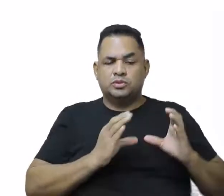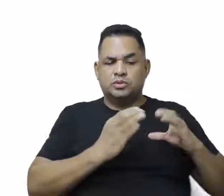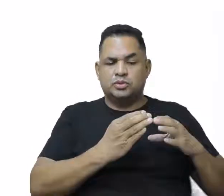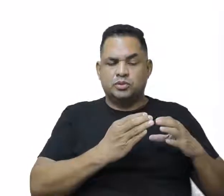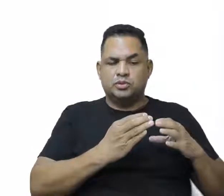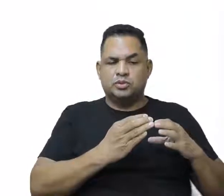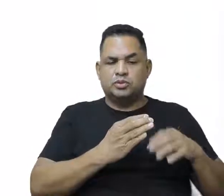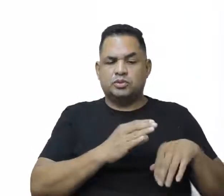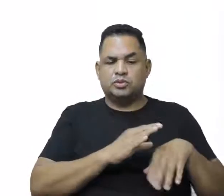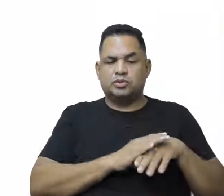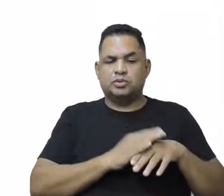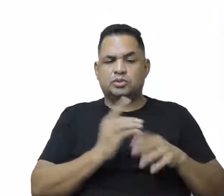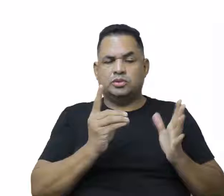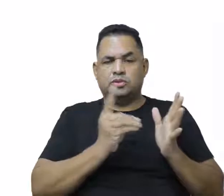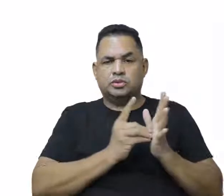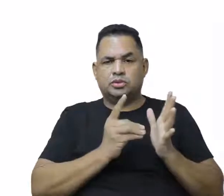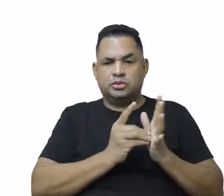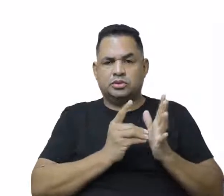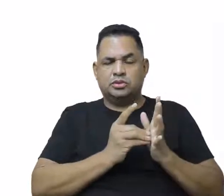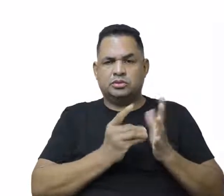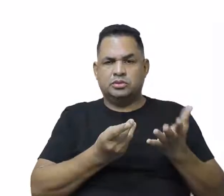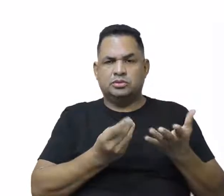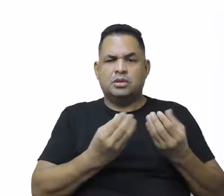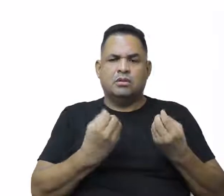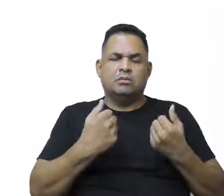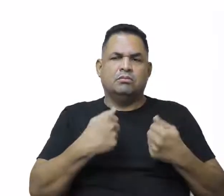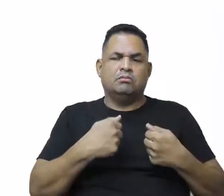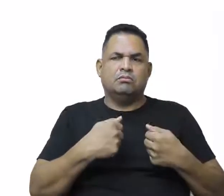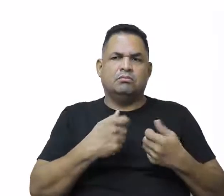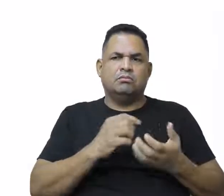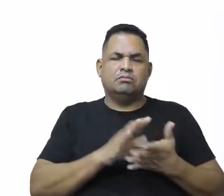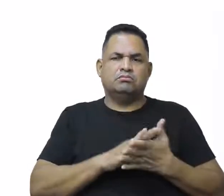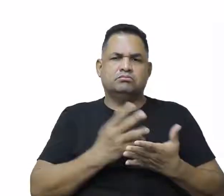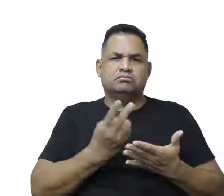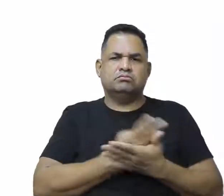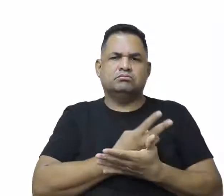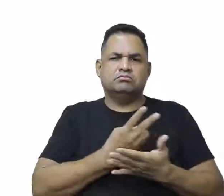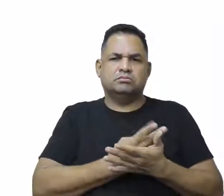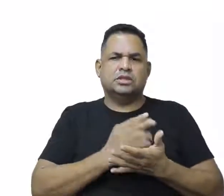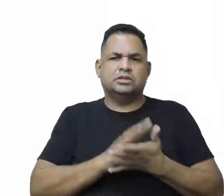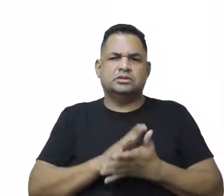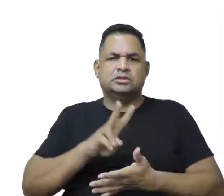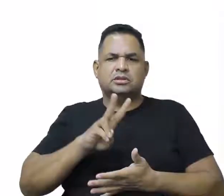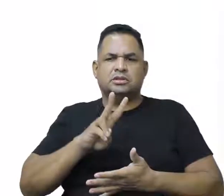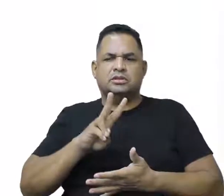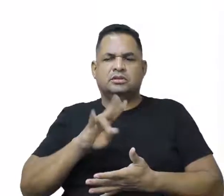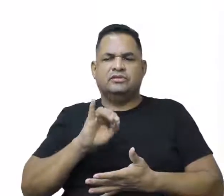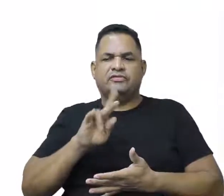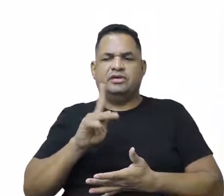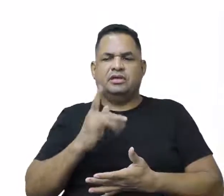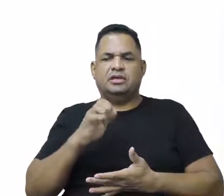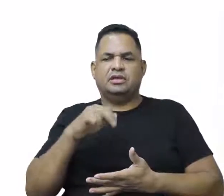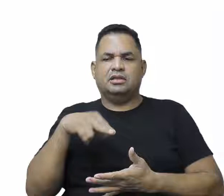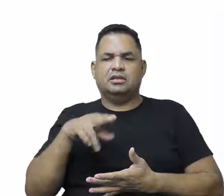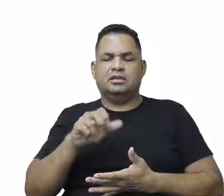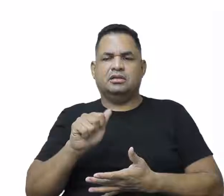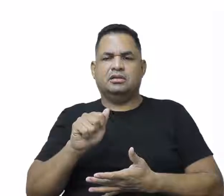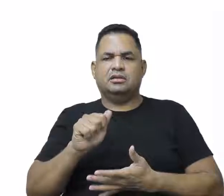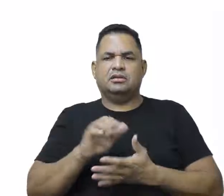etnia ali de, se eu não me engano, posso estar errada, tá, gente? Mas, se eu não me engano, é ali de Vilhena, tá? Ele